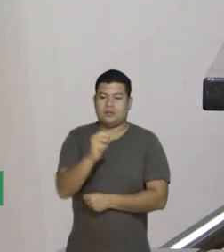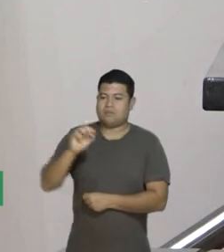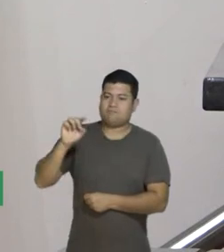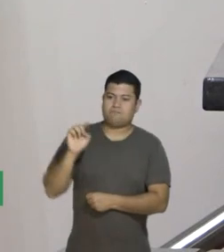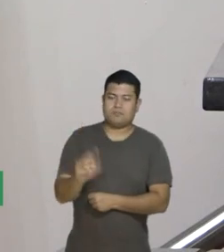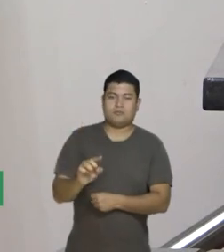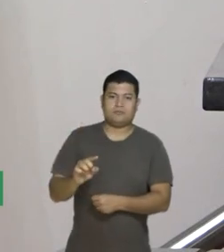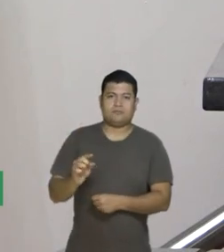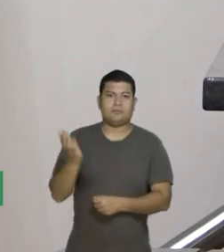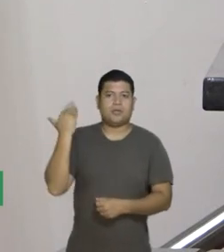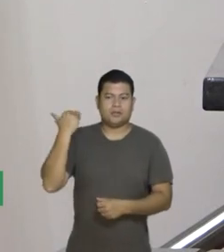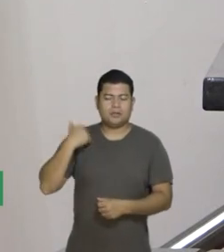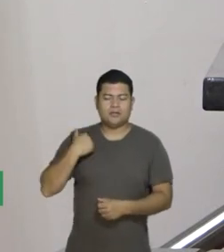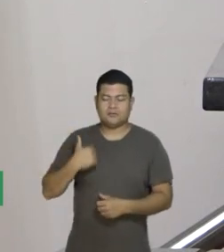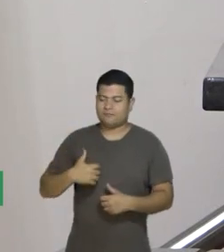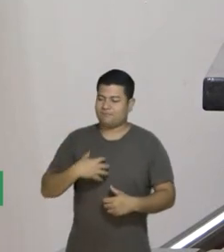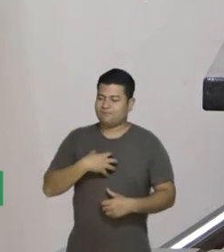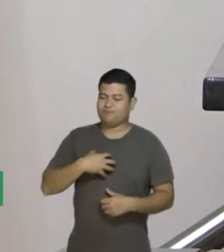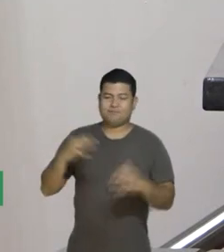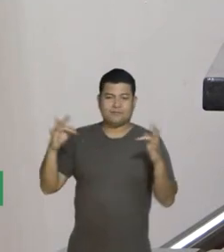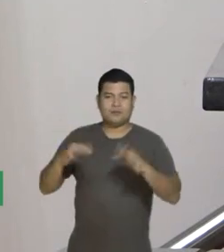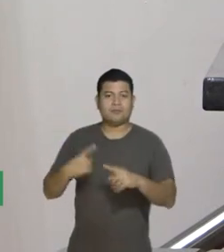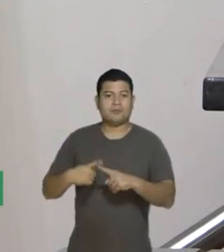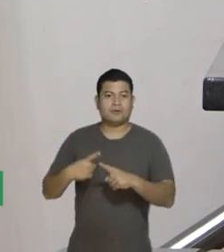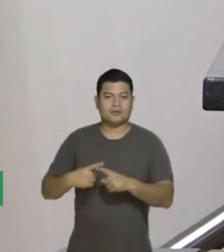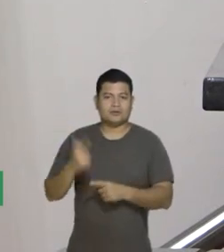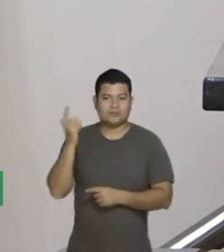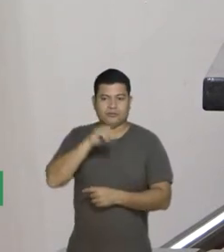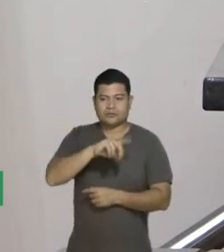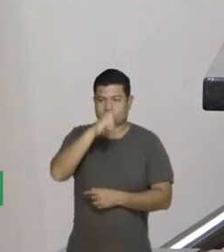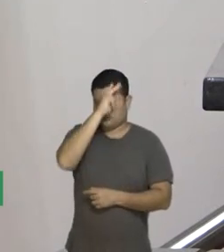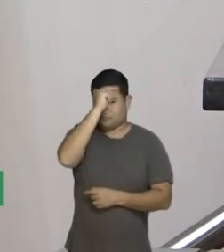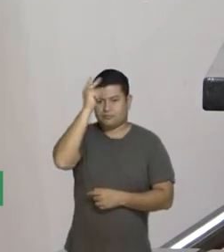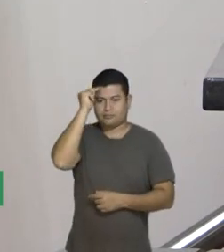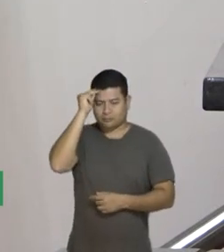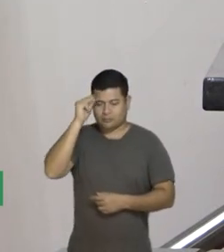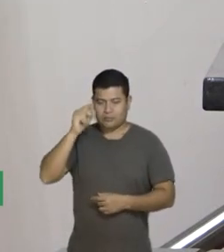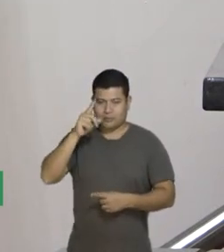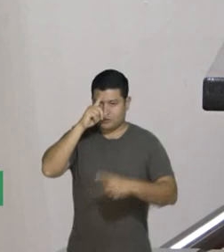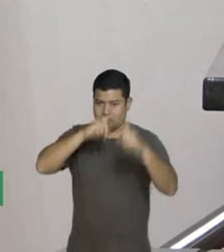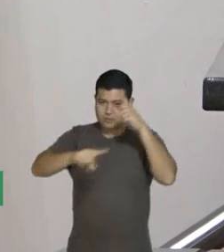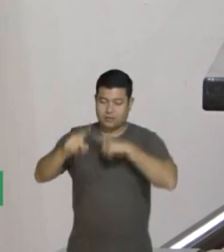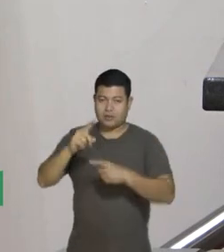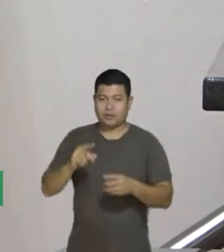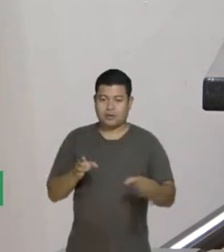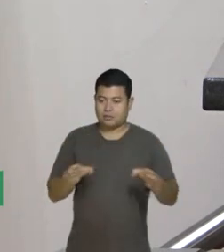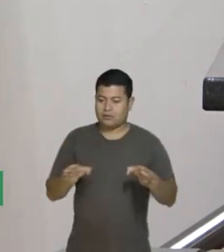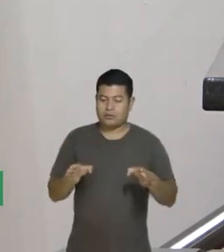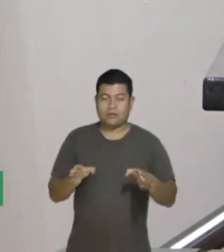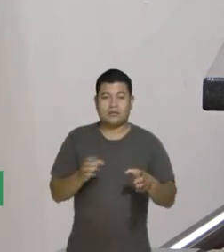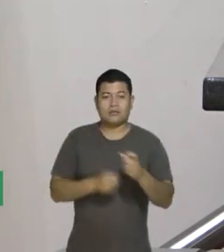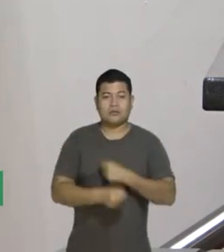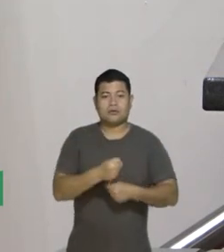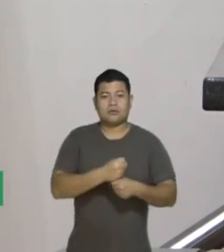ser prefeito dessa cidade por 2 mandatos, 2017 a 2022.